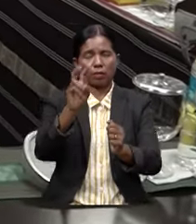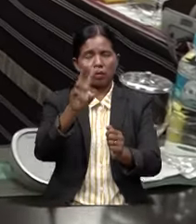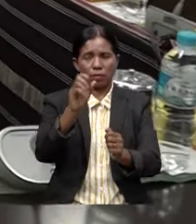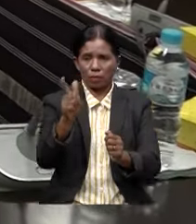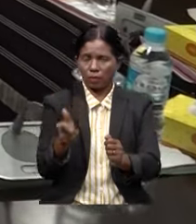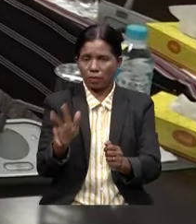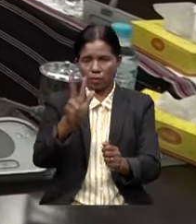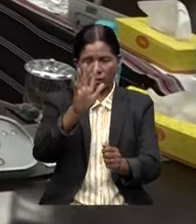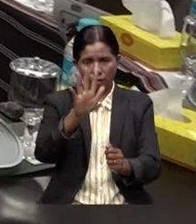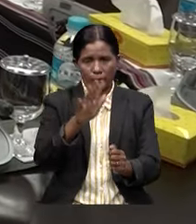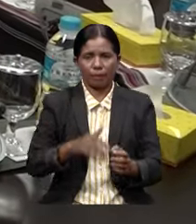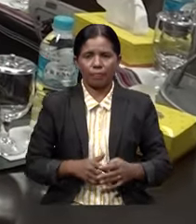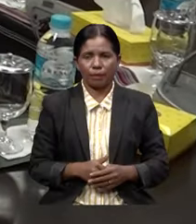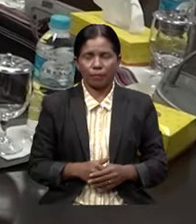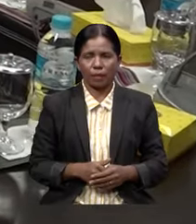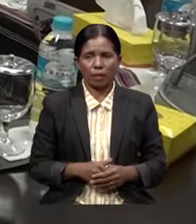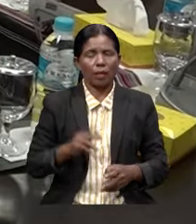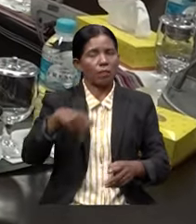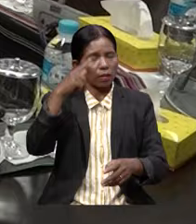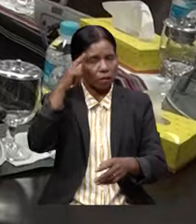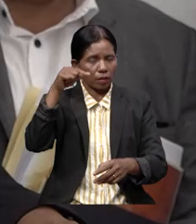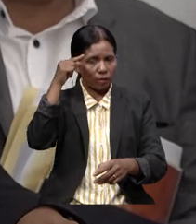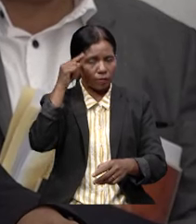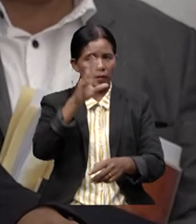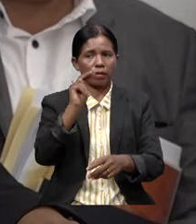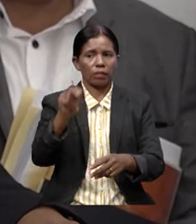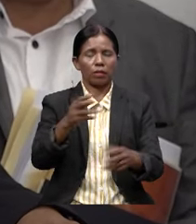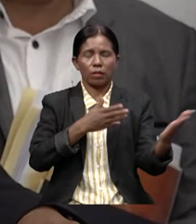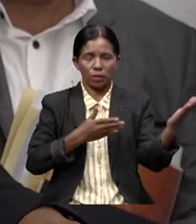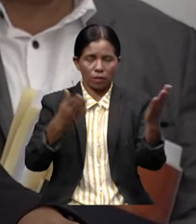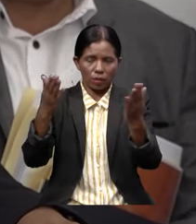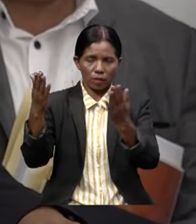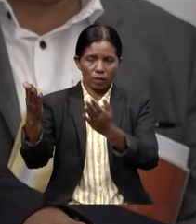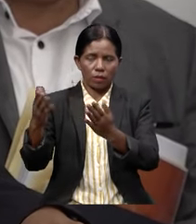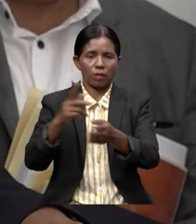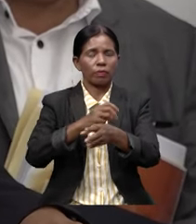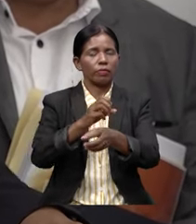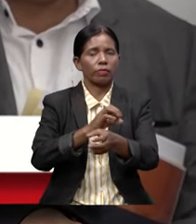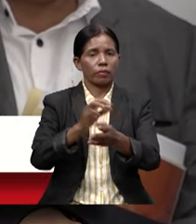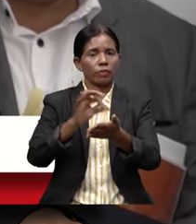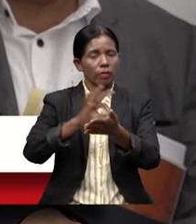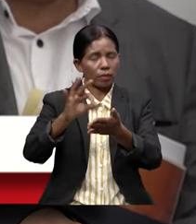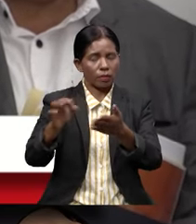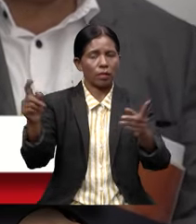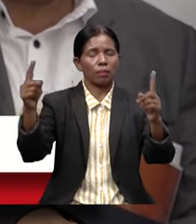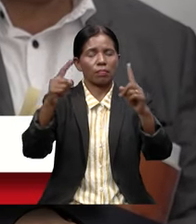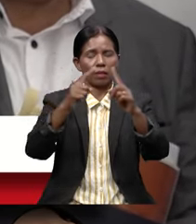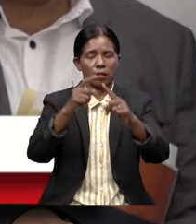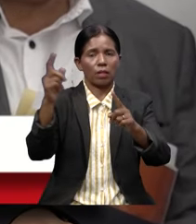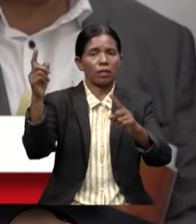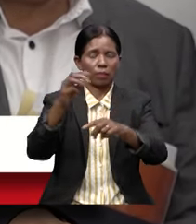tem a rio rua Lima político governo união vou de lor informação bató e a município então do que